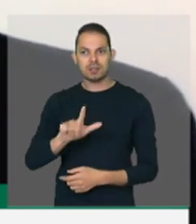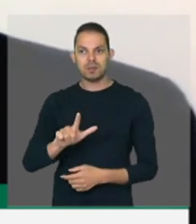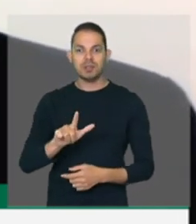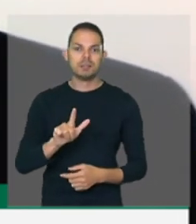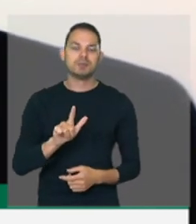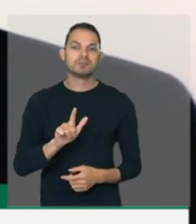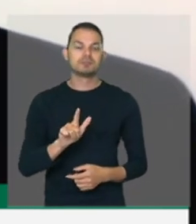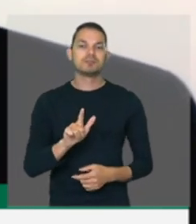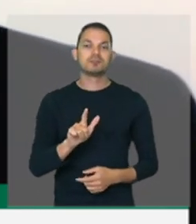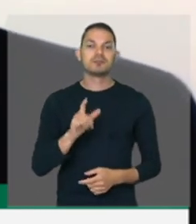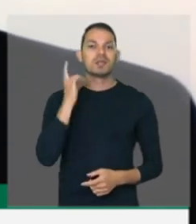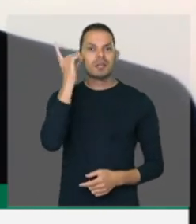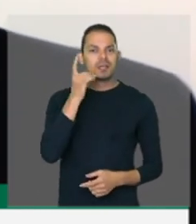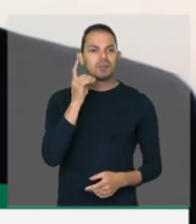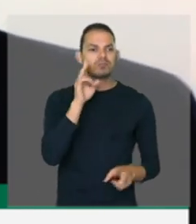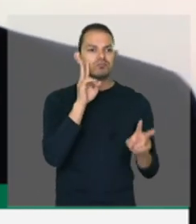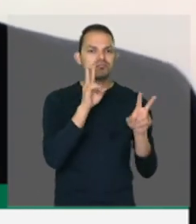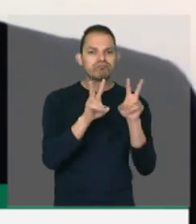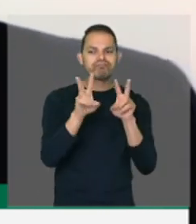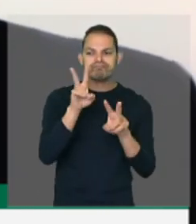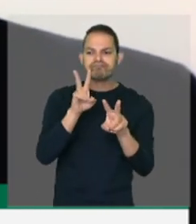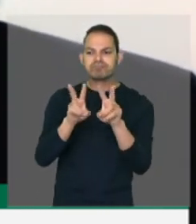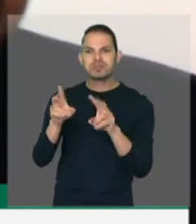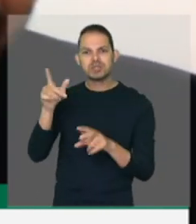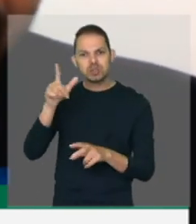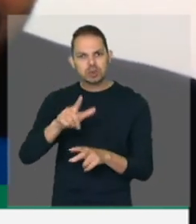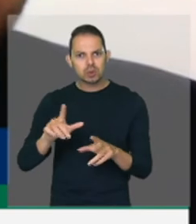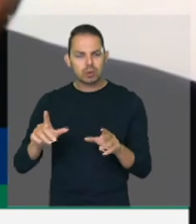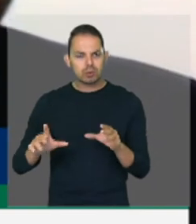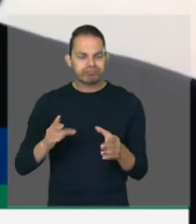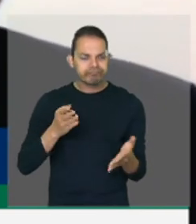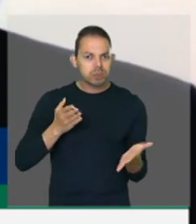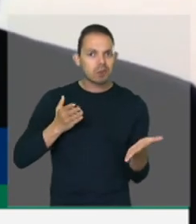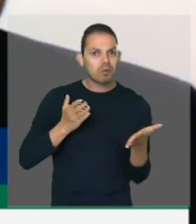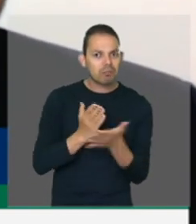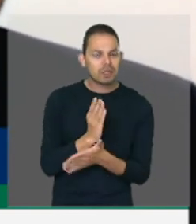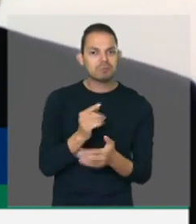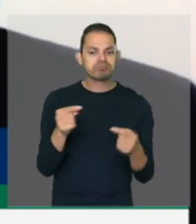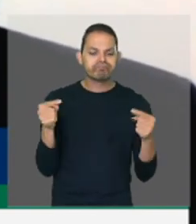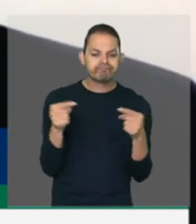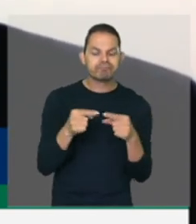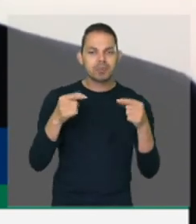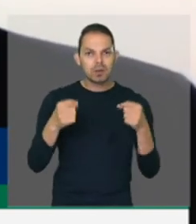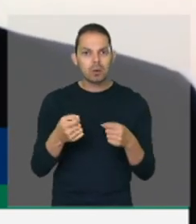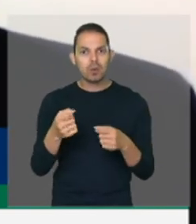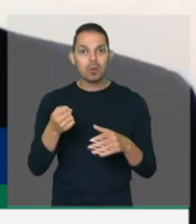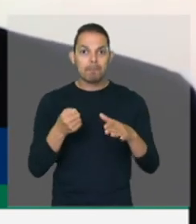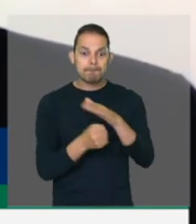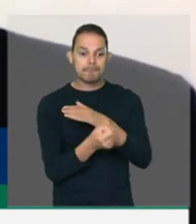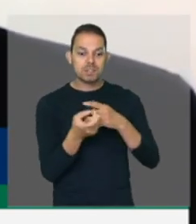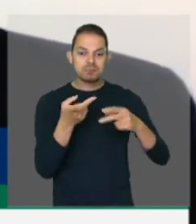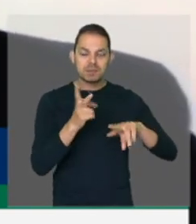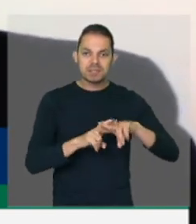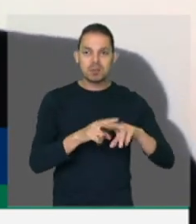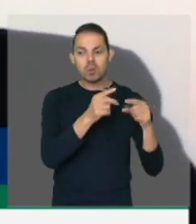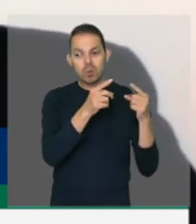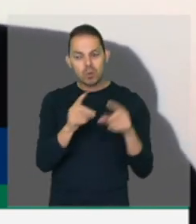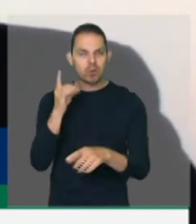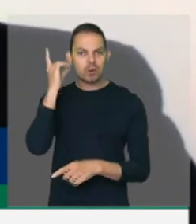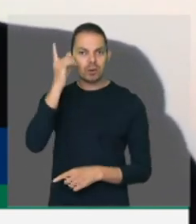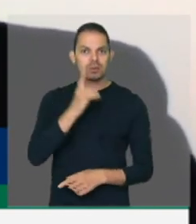falas foi capaz de, mais uma vez, convalidar o mandado de prisão contra o deputado Daniel Silveira. Ao